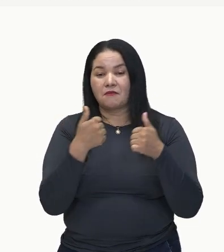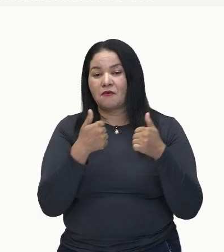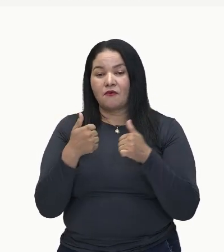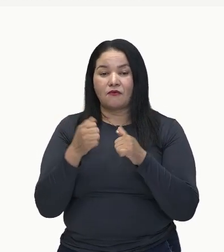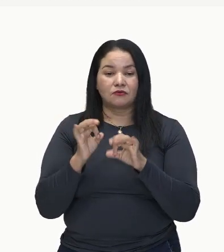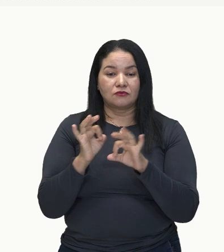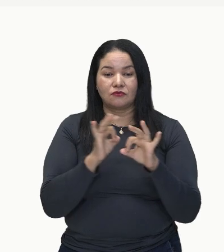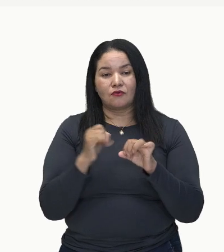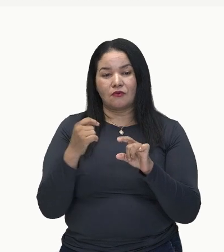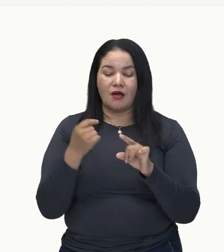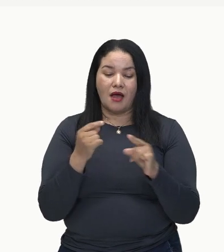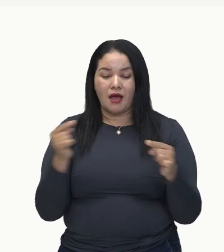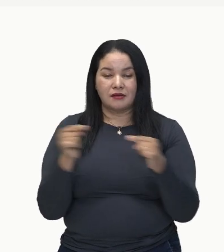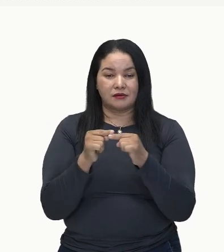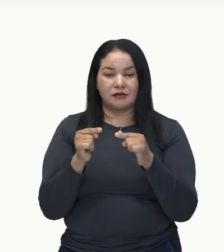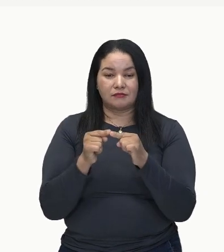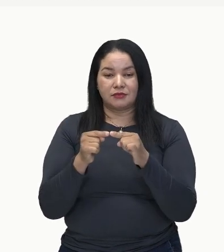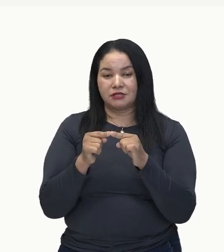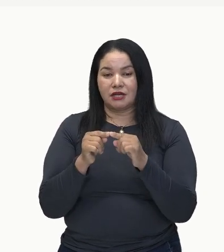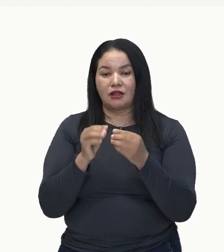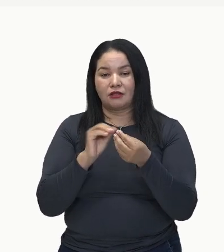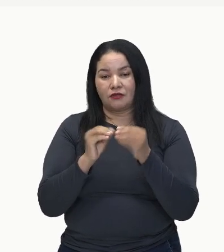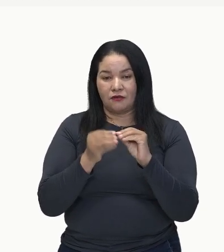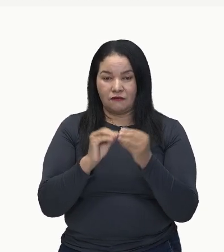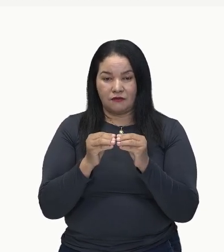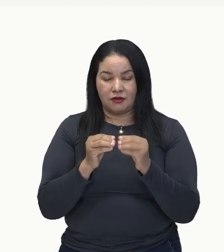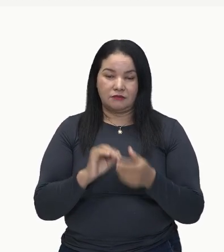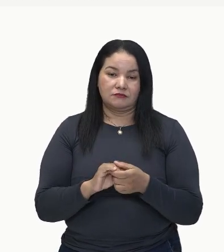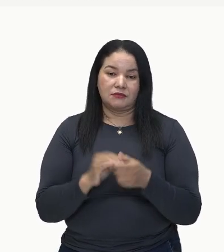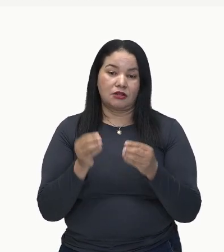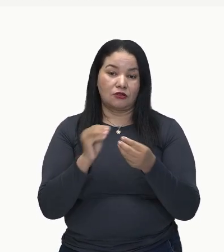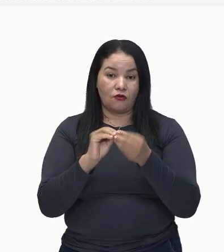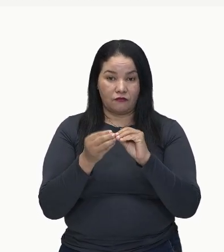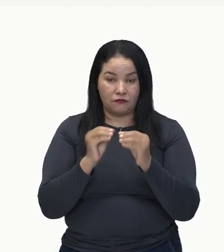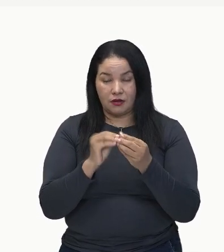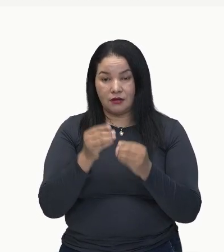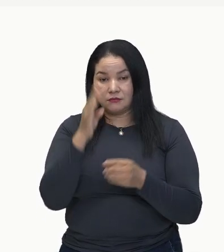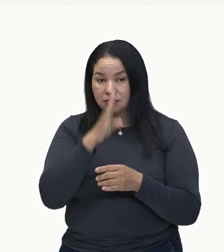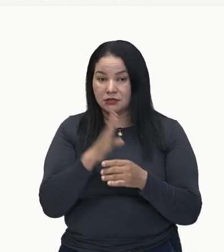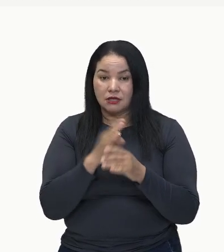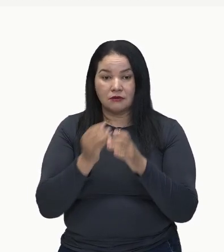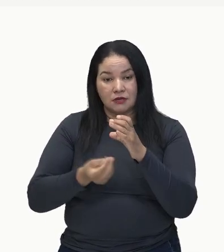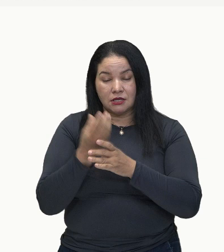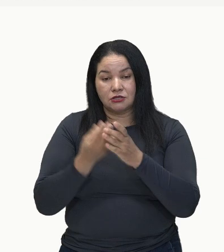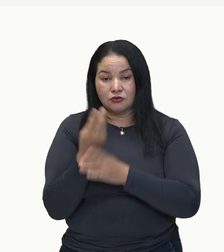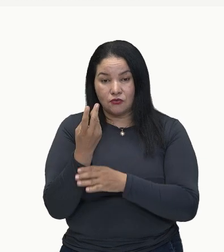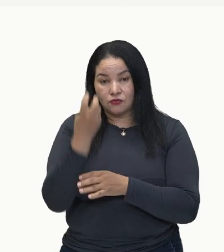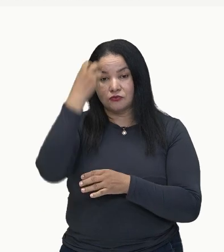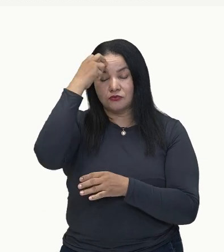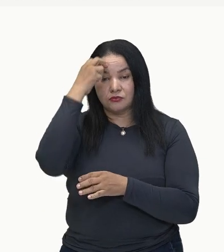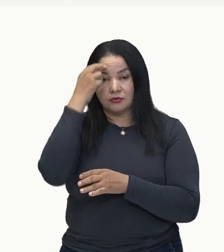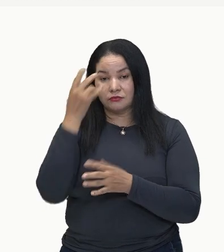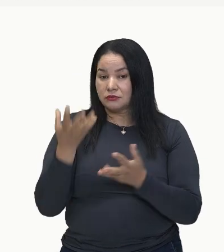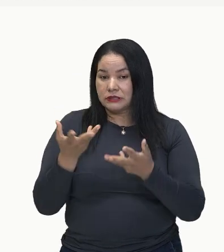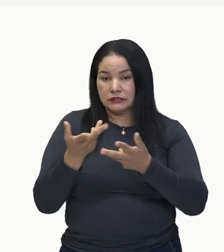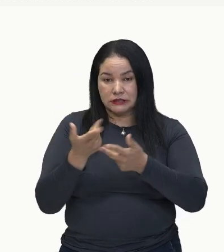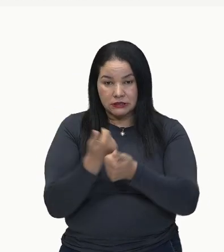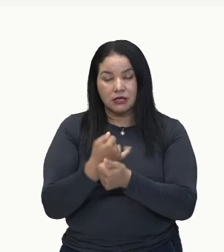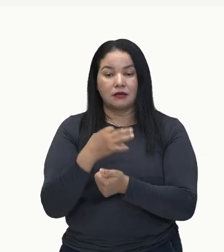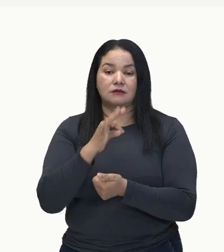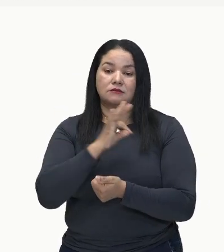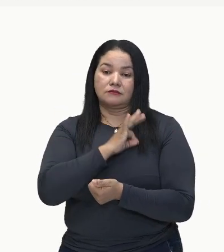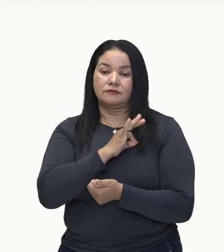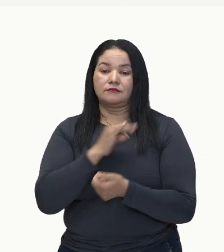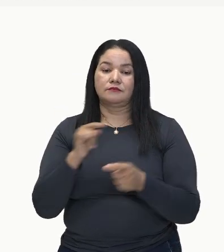açucarado. A telenovela brasileira é um produto cultural de alta qualidade técnica e algumas